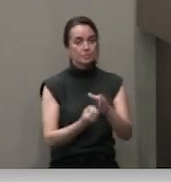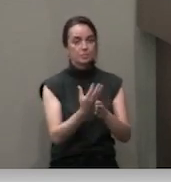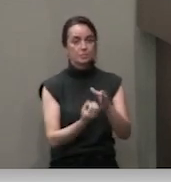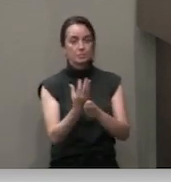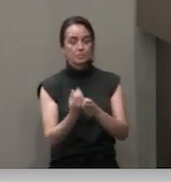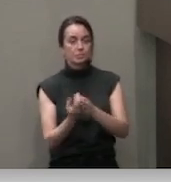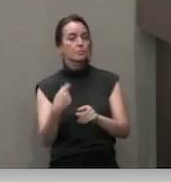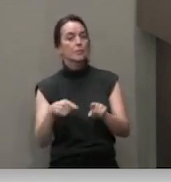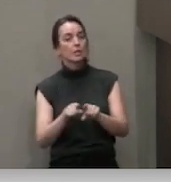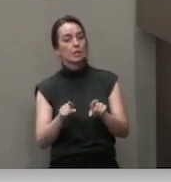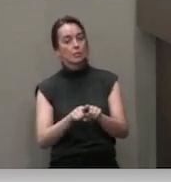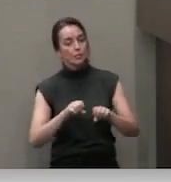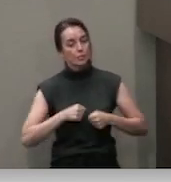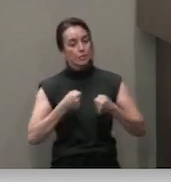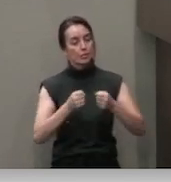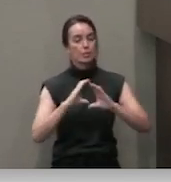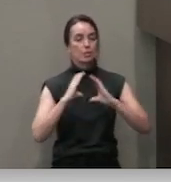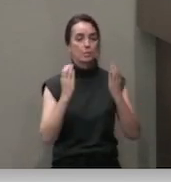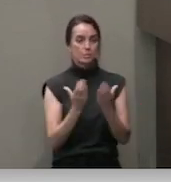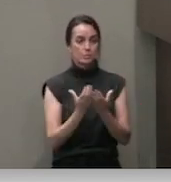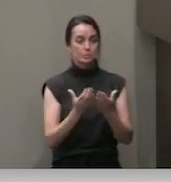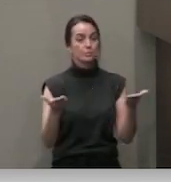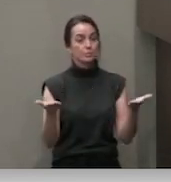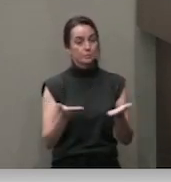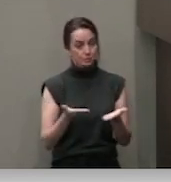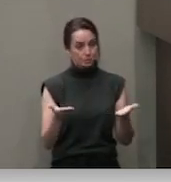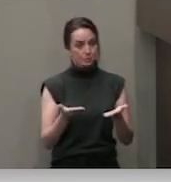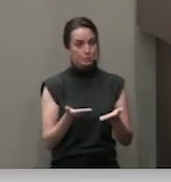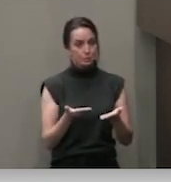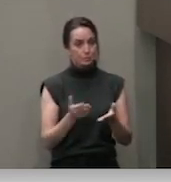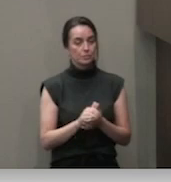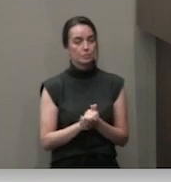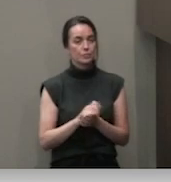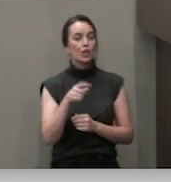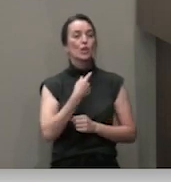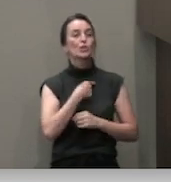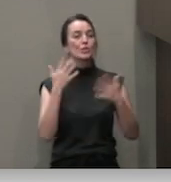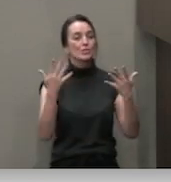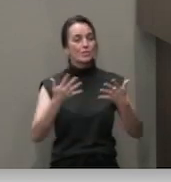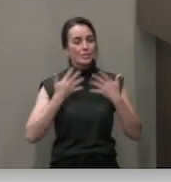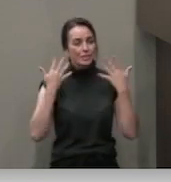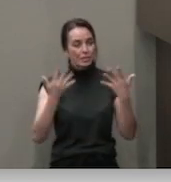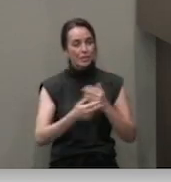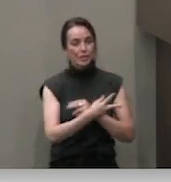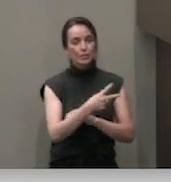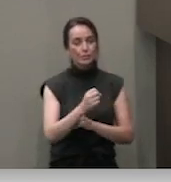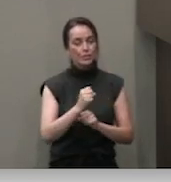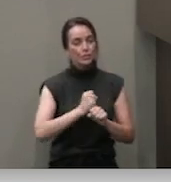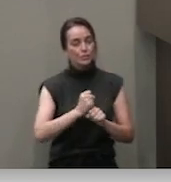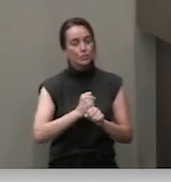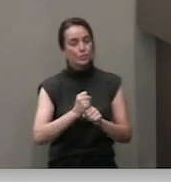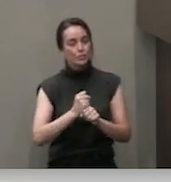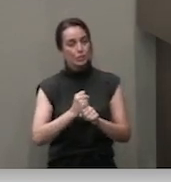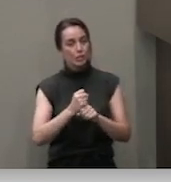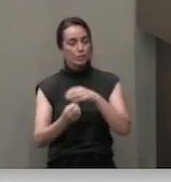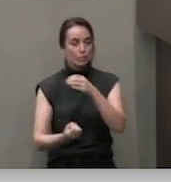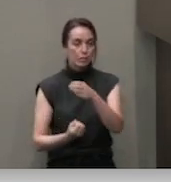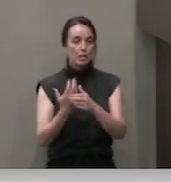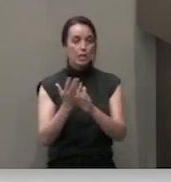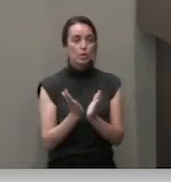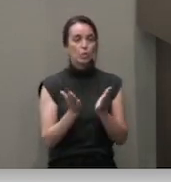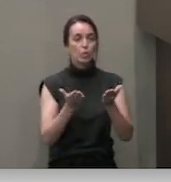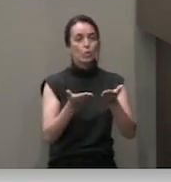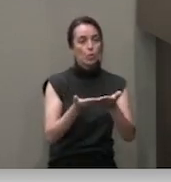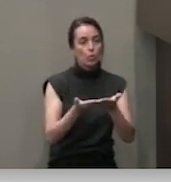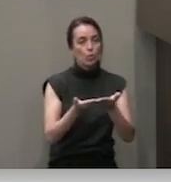fortalecimento das Comunidades hoje ao celebrarmos os 20 anos de existência do comitê de